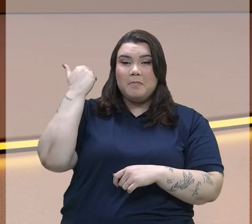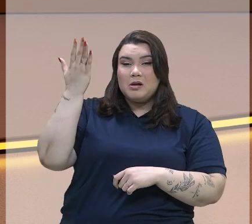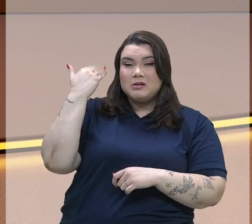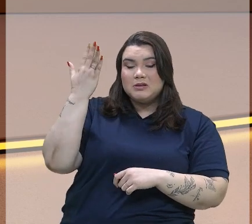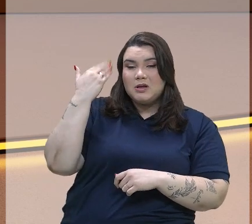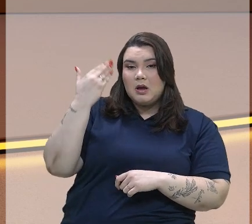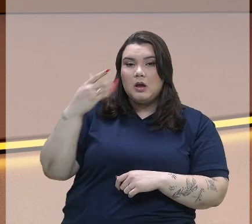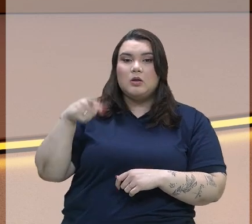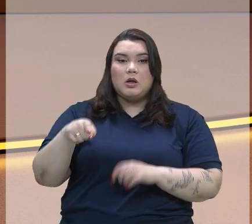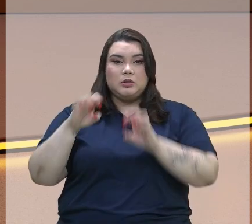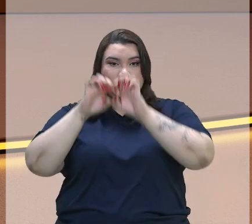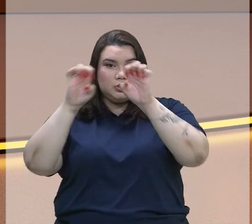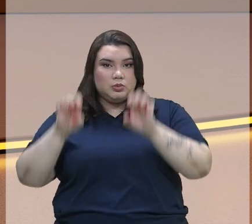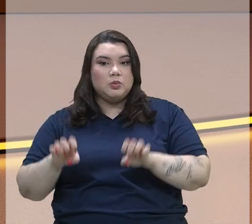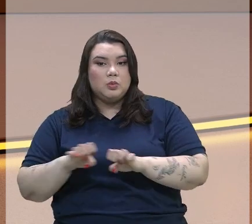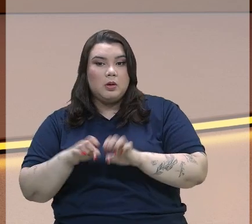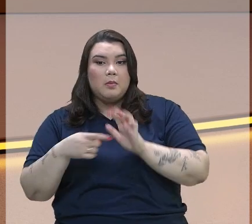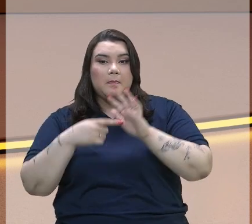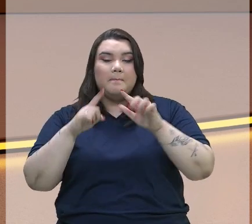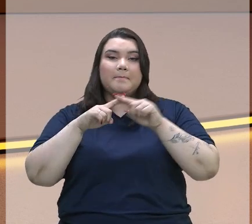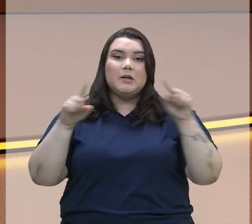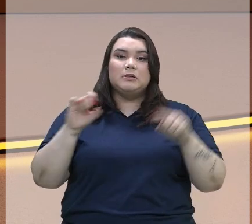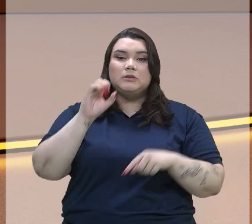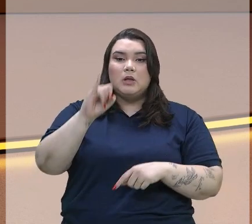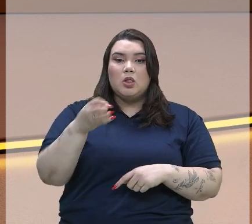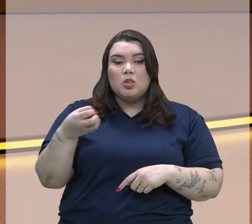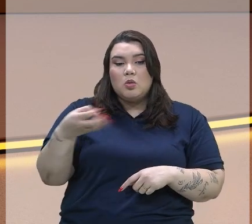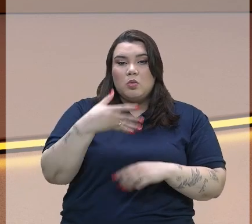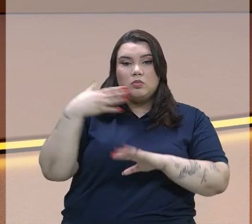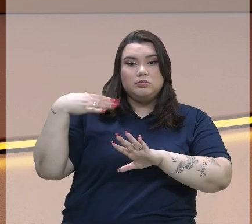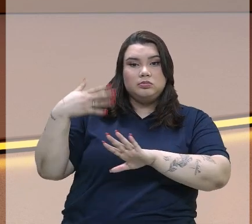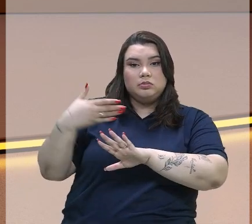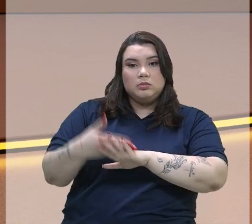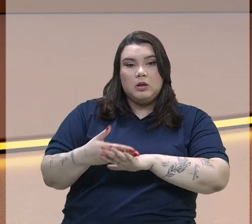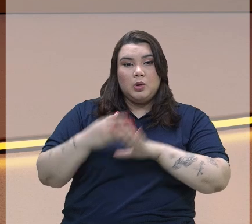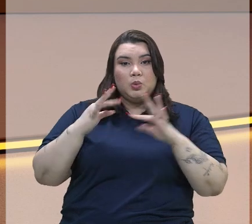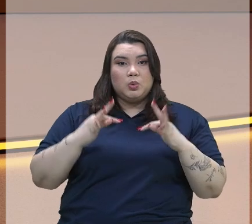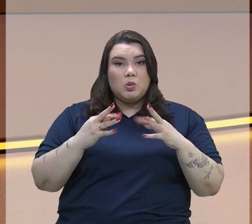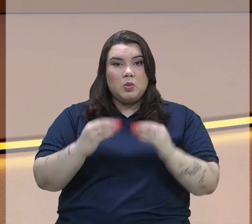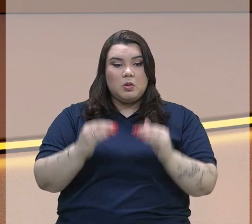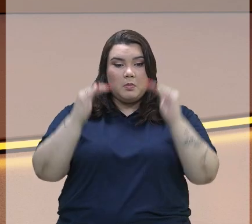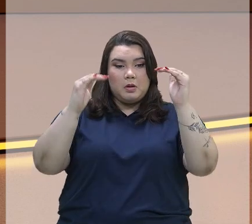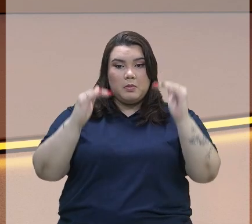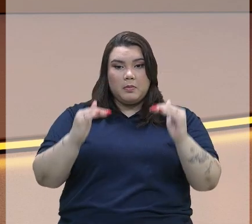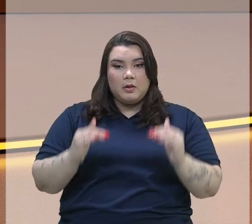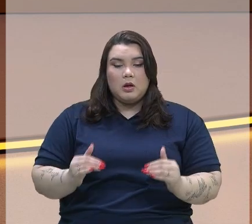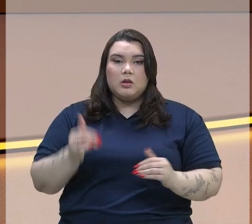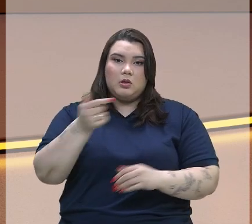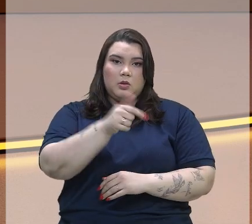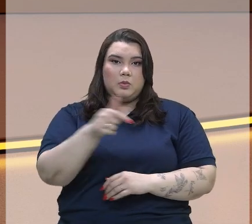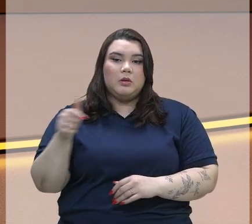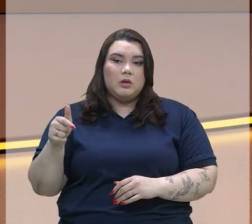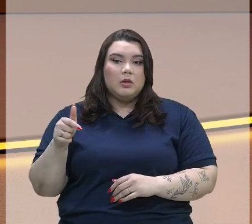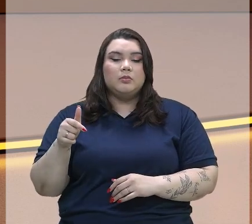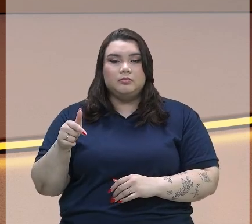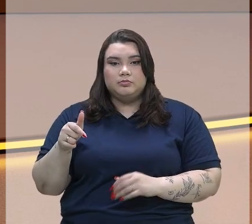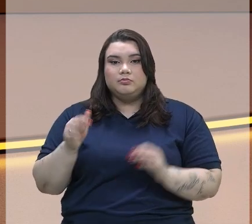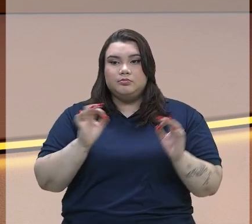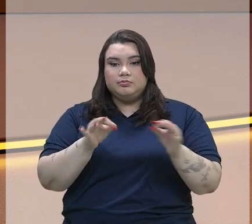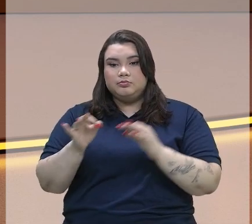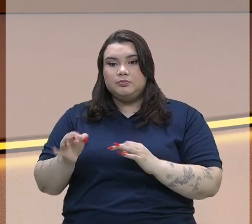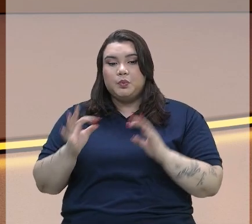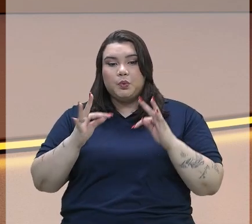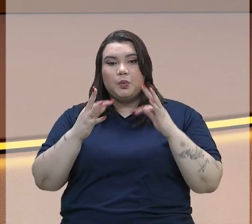essa estrutura aqui. Mas se ele for mais novo, e não necessariamente a gente vai ter todas essas estruturas, todas essas camadas, todos